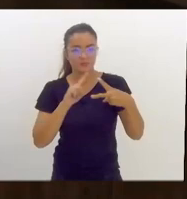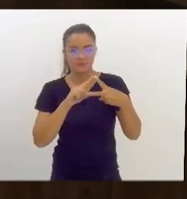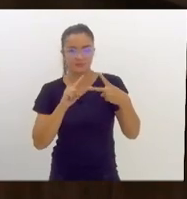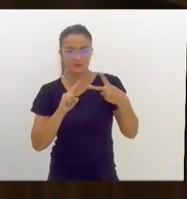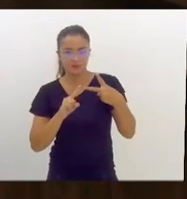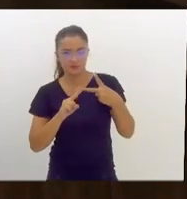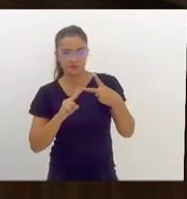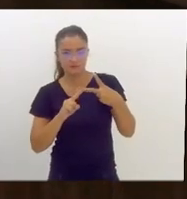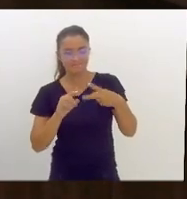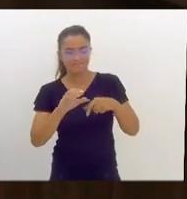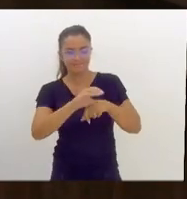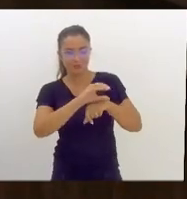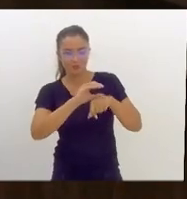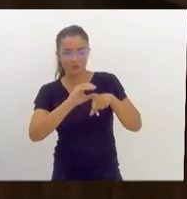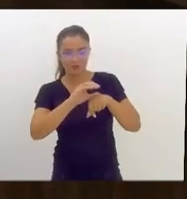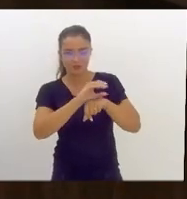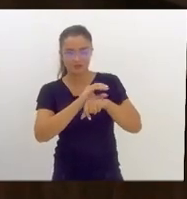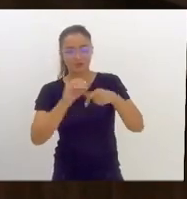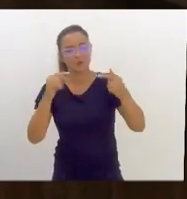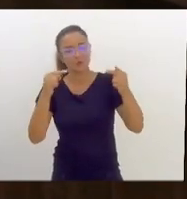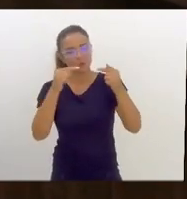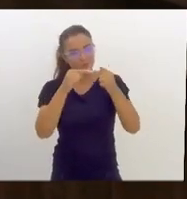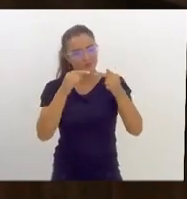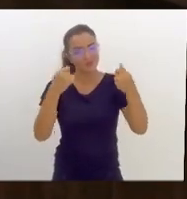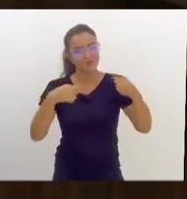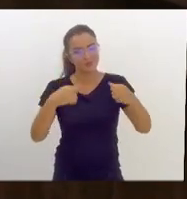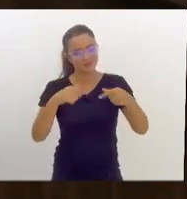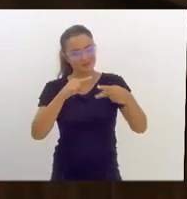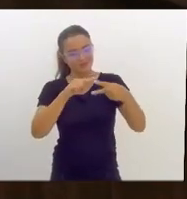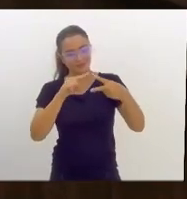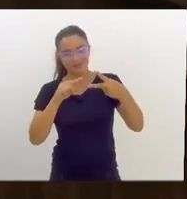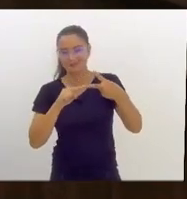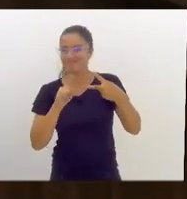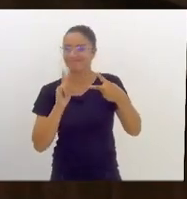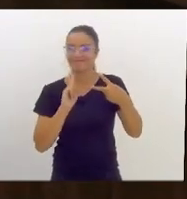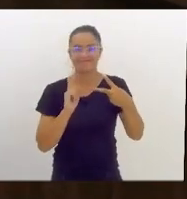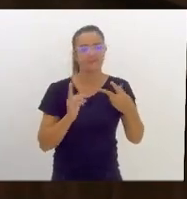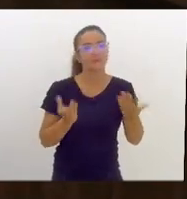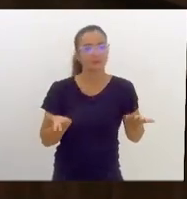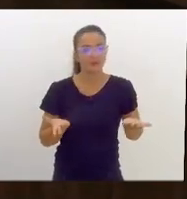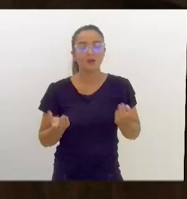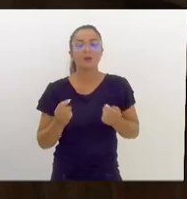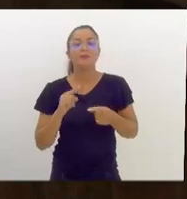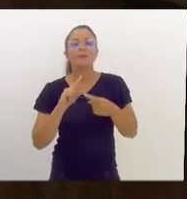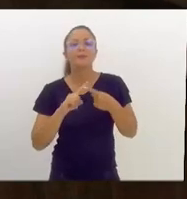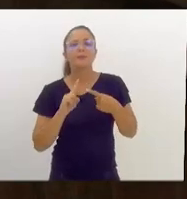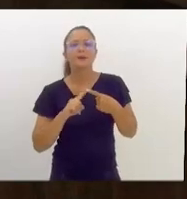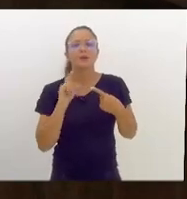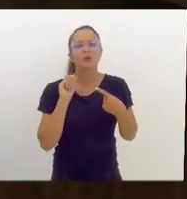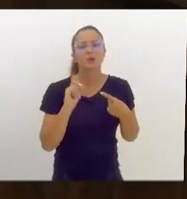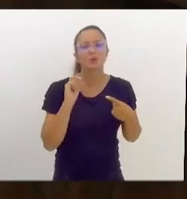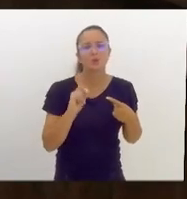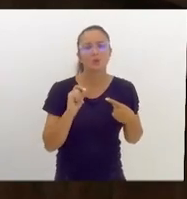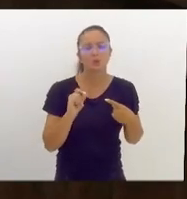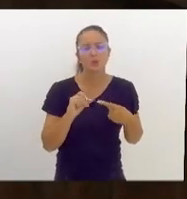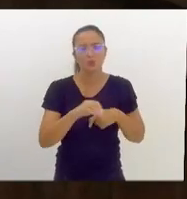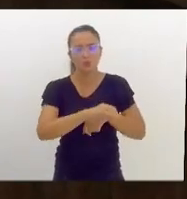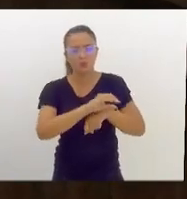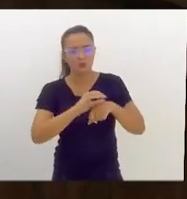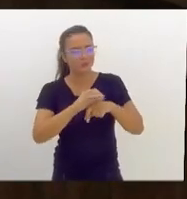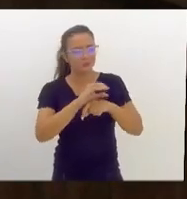a inconstitucionalidade. A primeira hipótese genérica era a